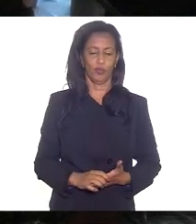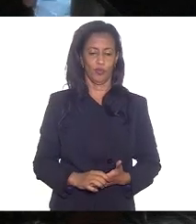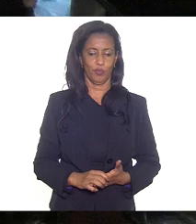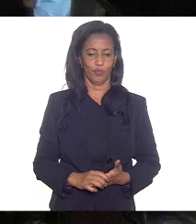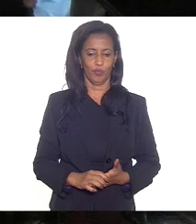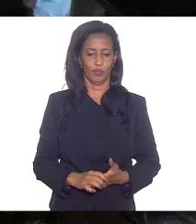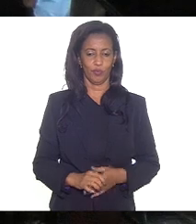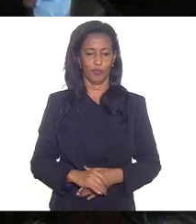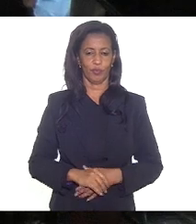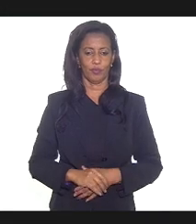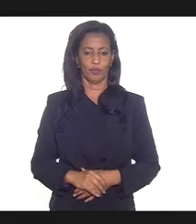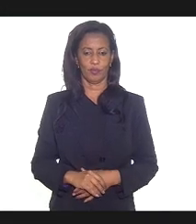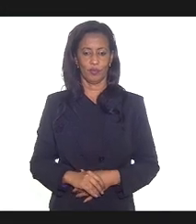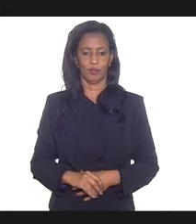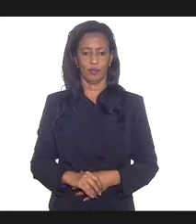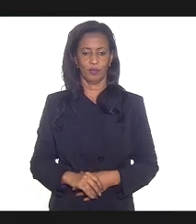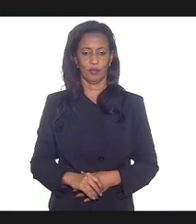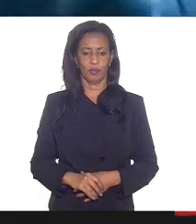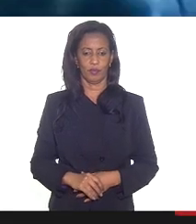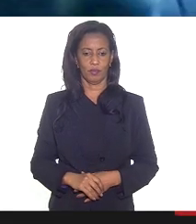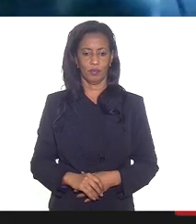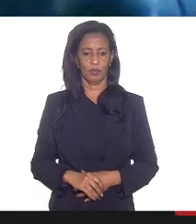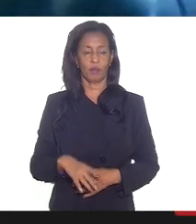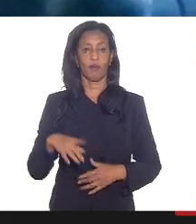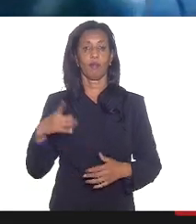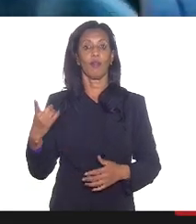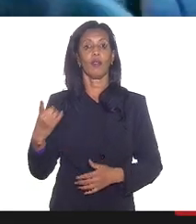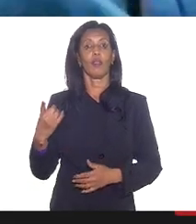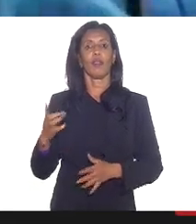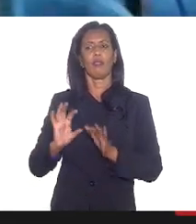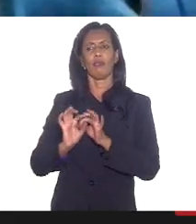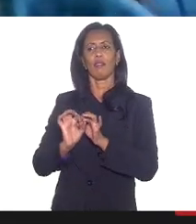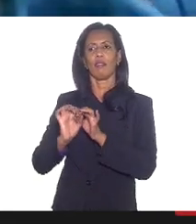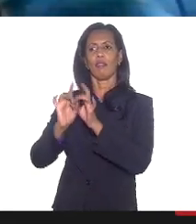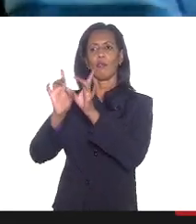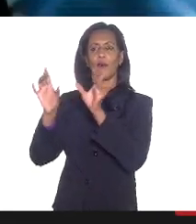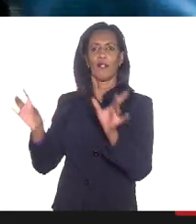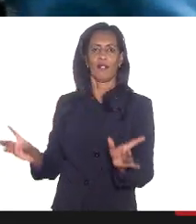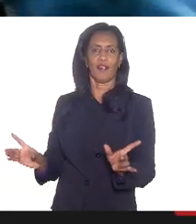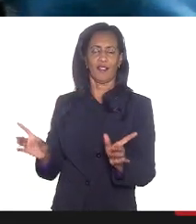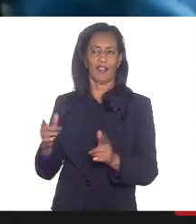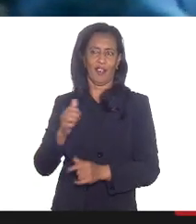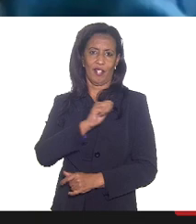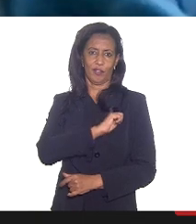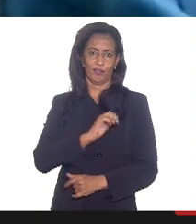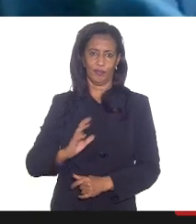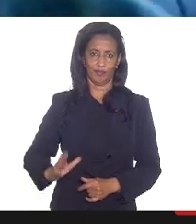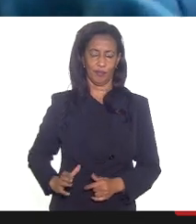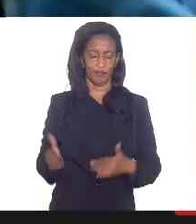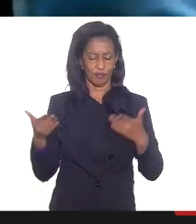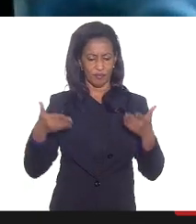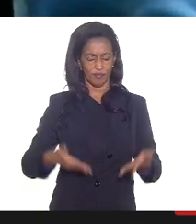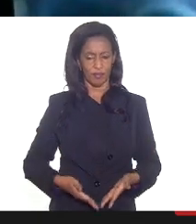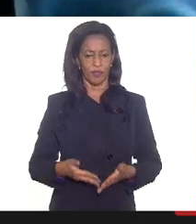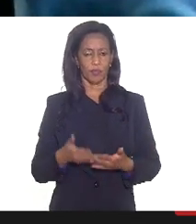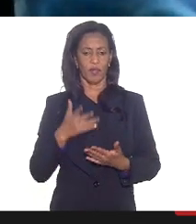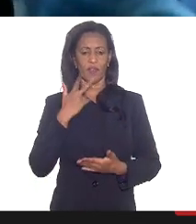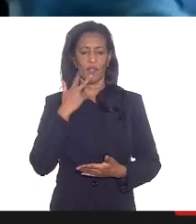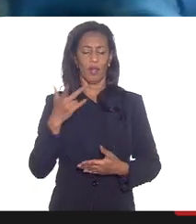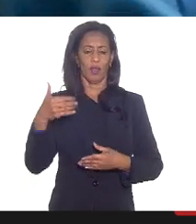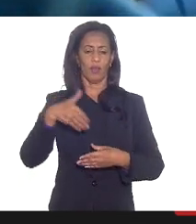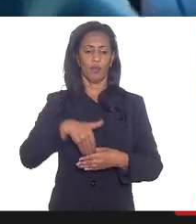Márcio. Presidente democrático André Siciliano, venho aqui declarar o